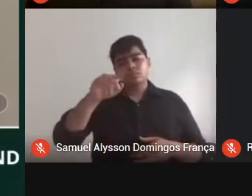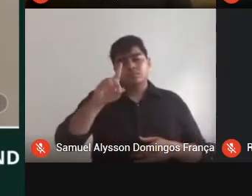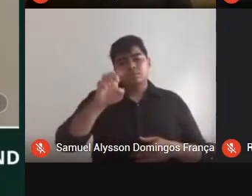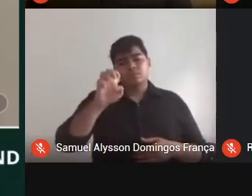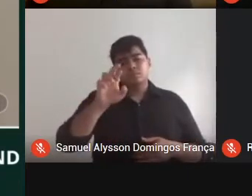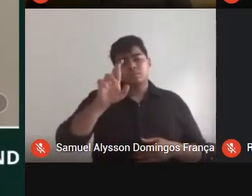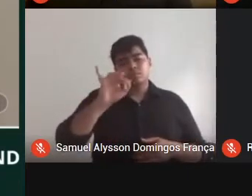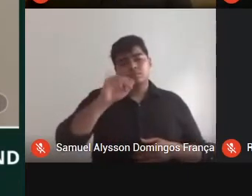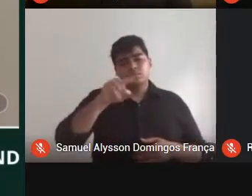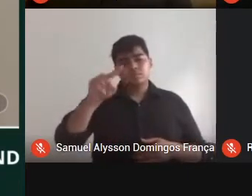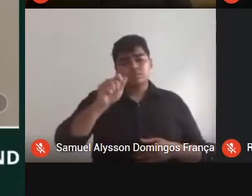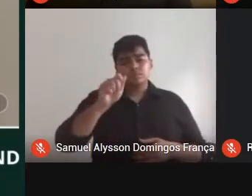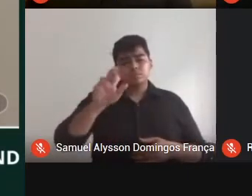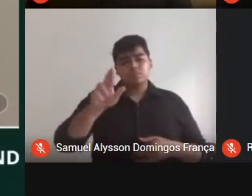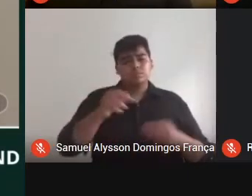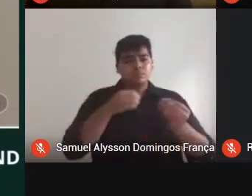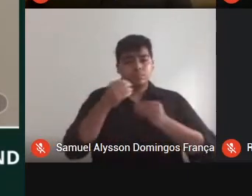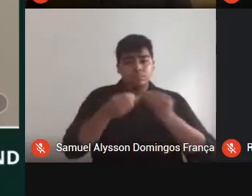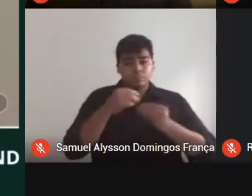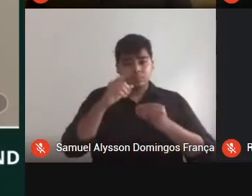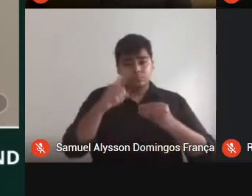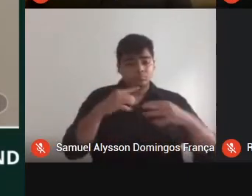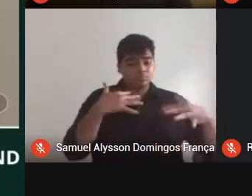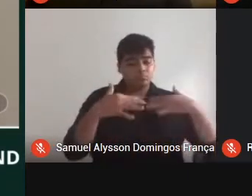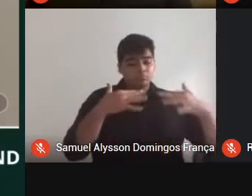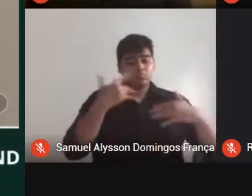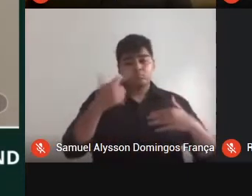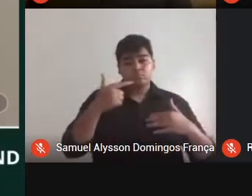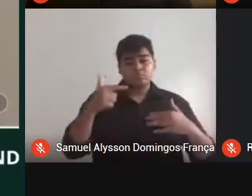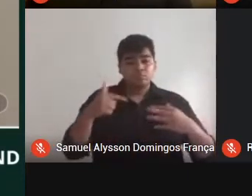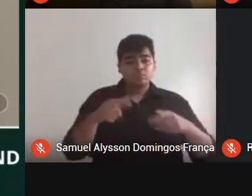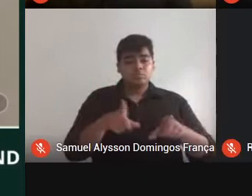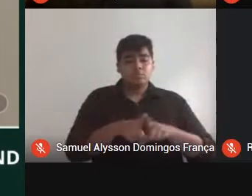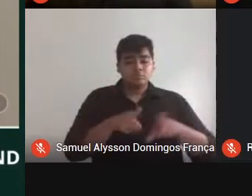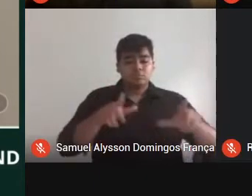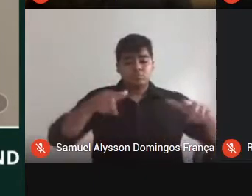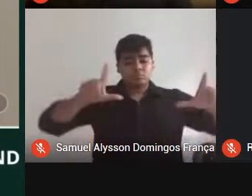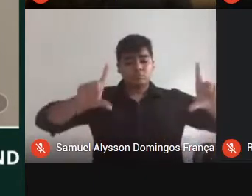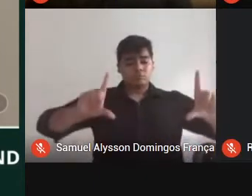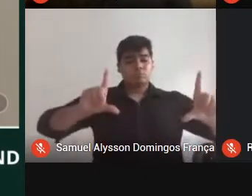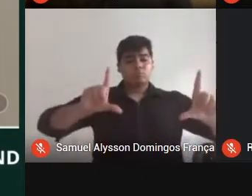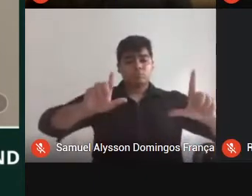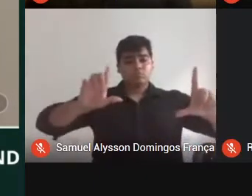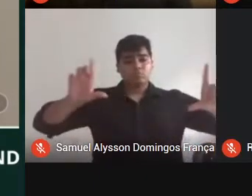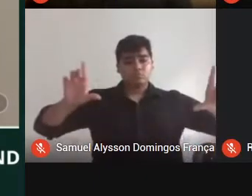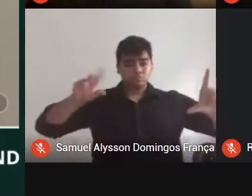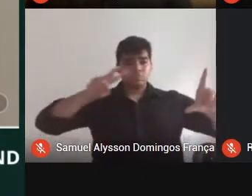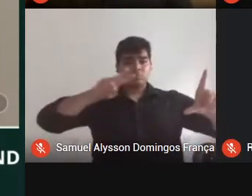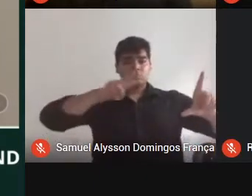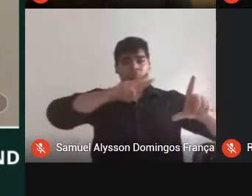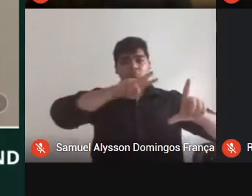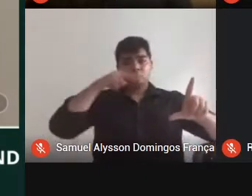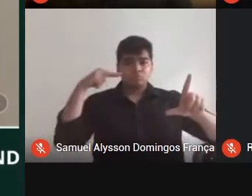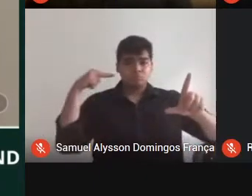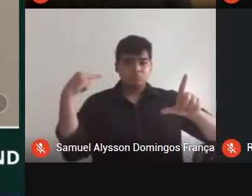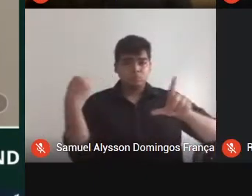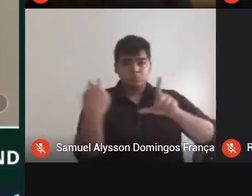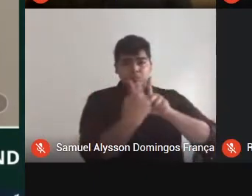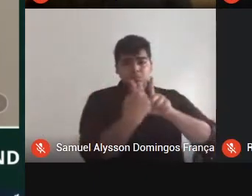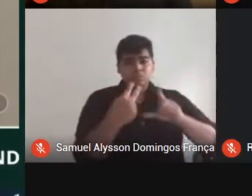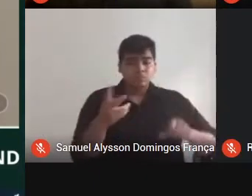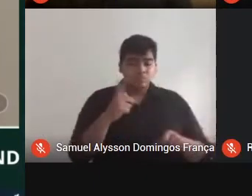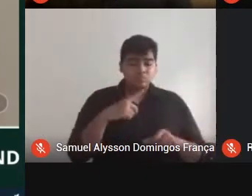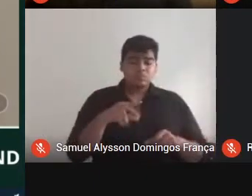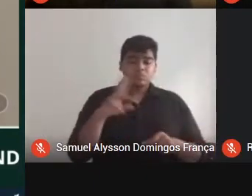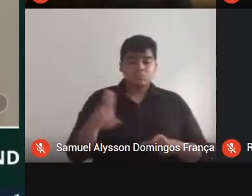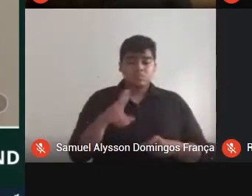trabalhada, estática, ou então uma imagem panorâmica e até uma imagem panorâmica estéreo, que é a utilizada nos óculos